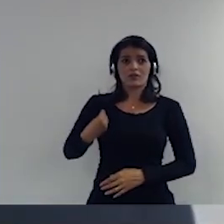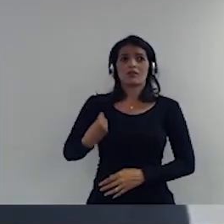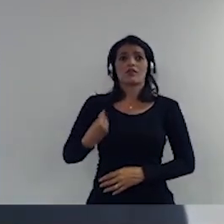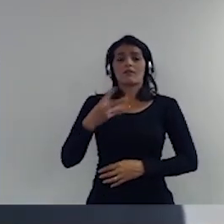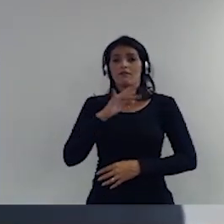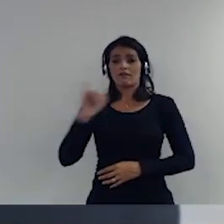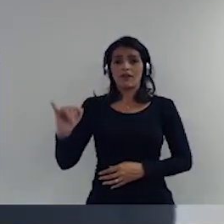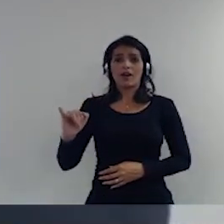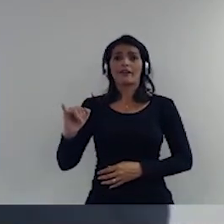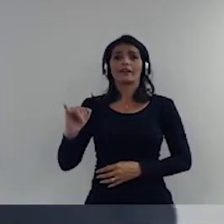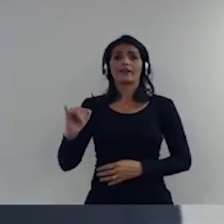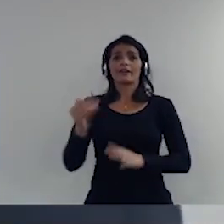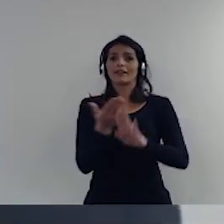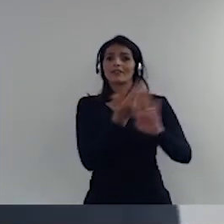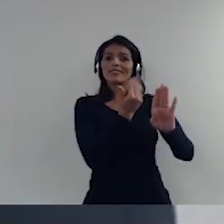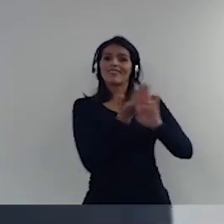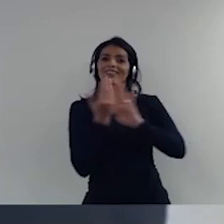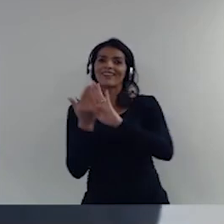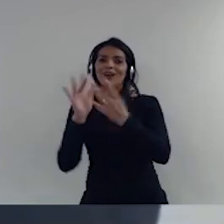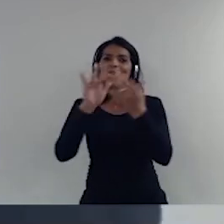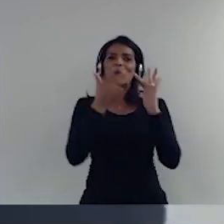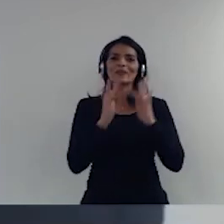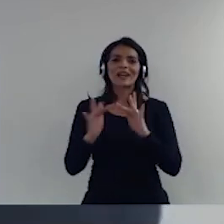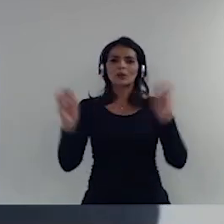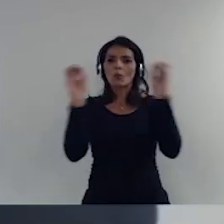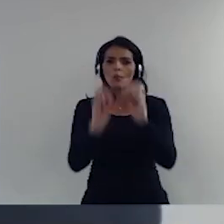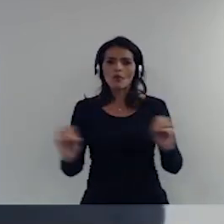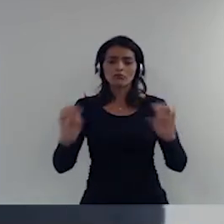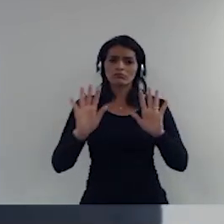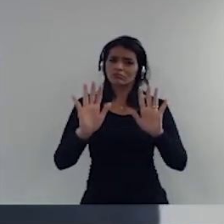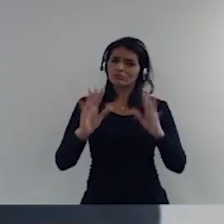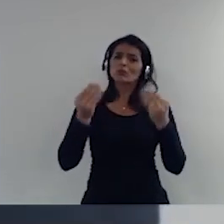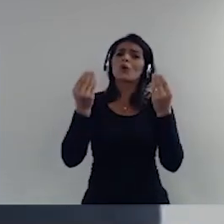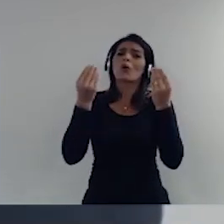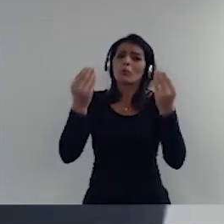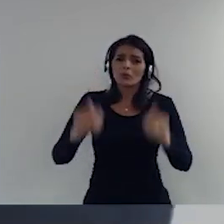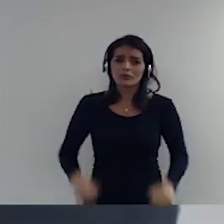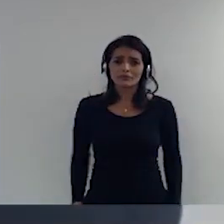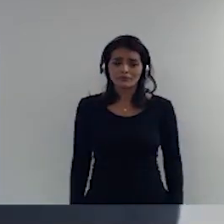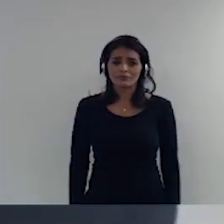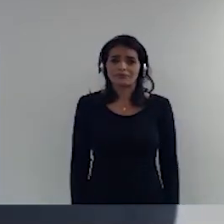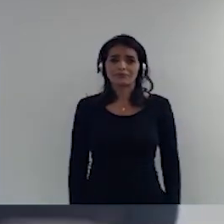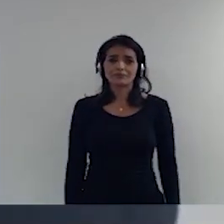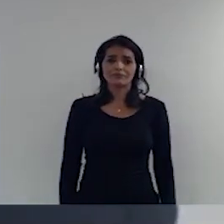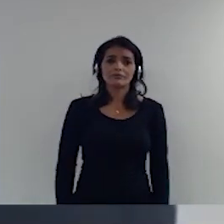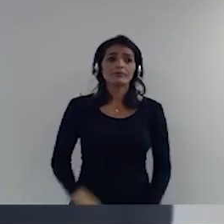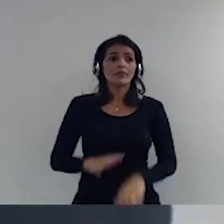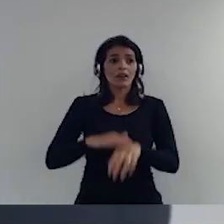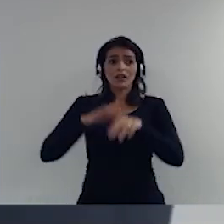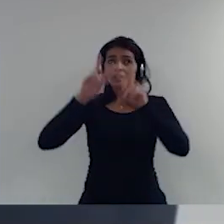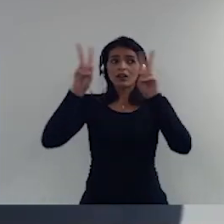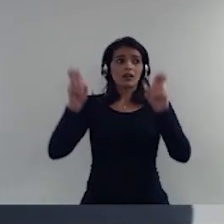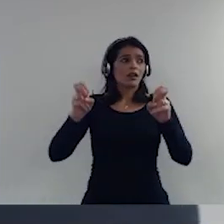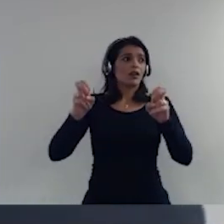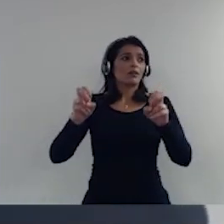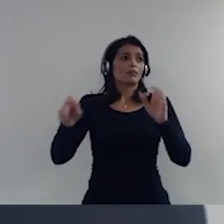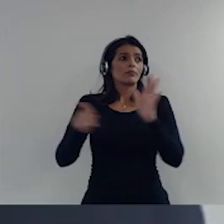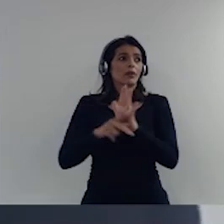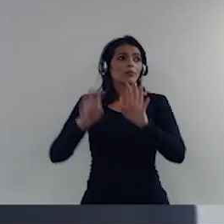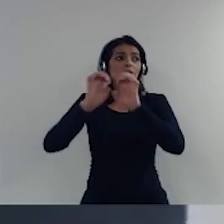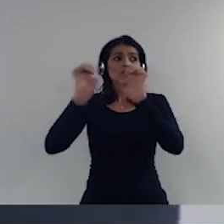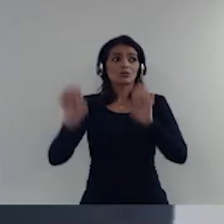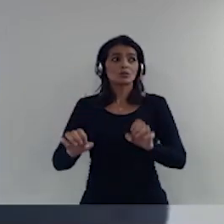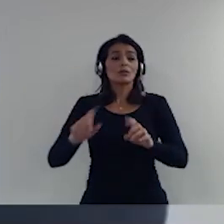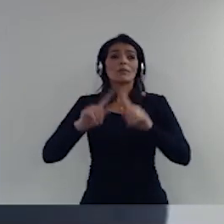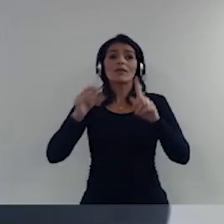isolamento social? E aí o que a gente percebe, como já falei no início, foi falado por todas, são questões estruturais. Mas,